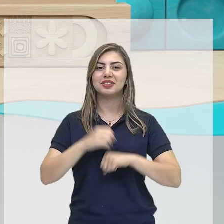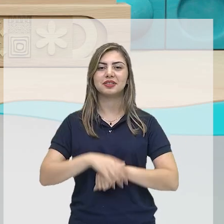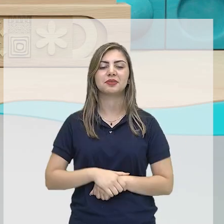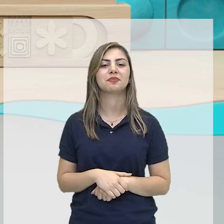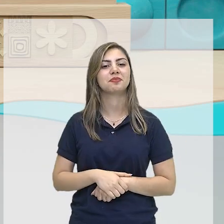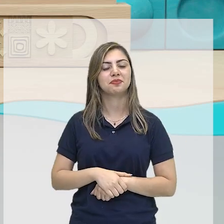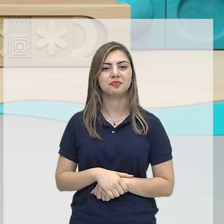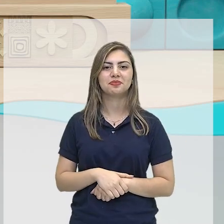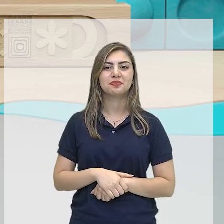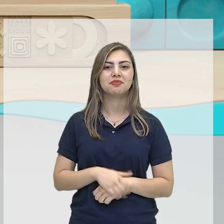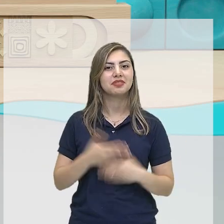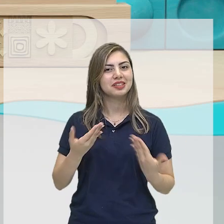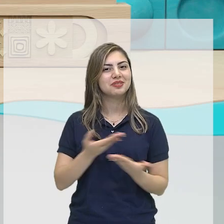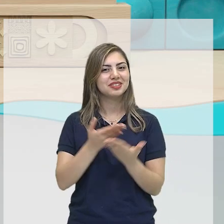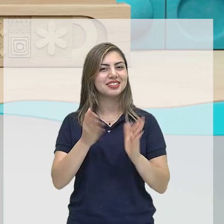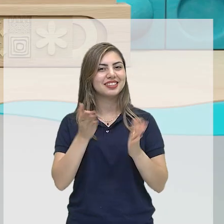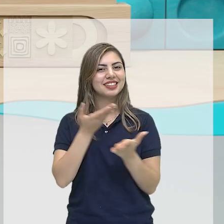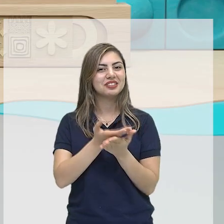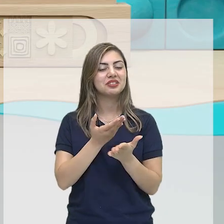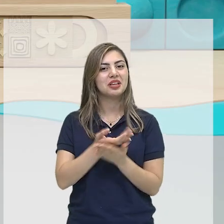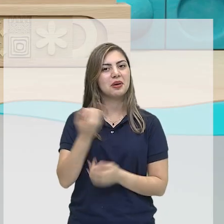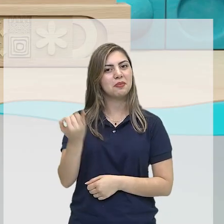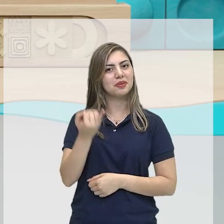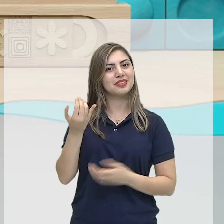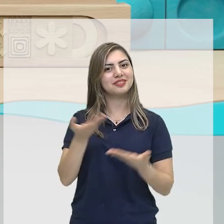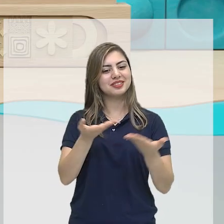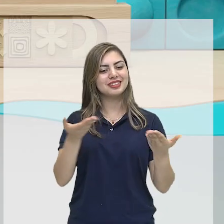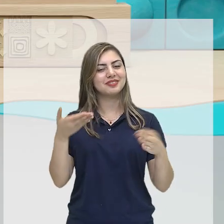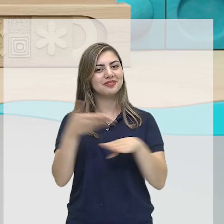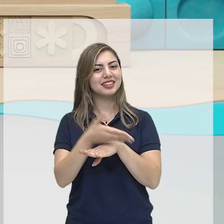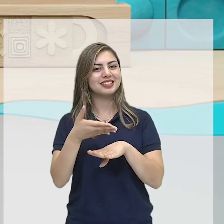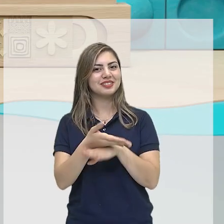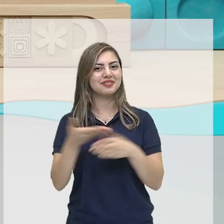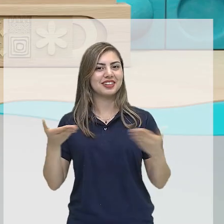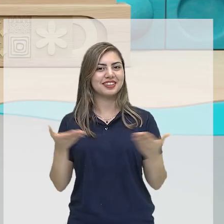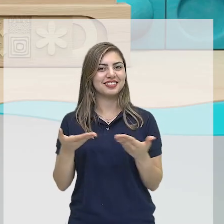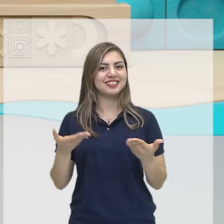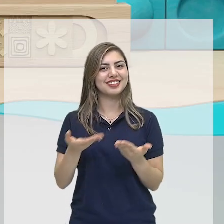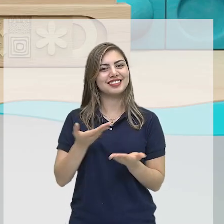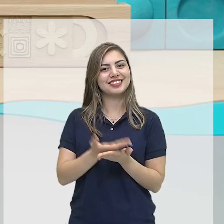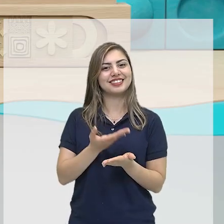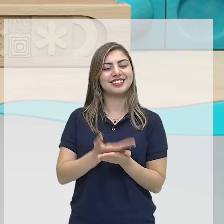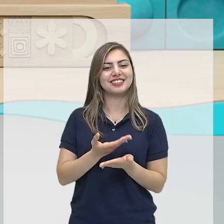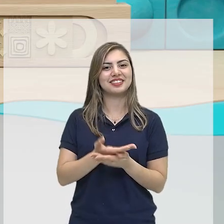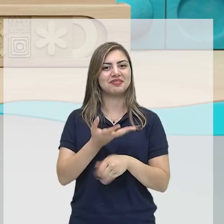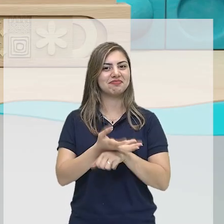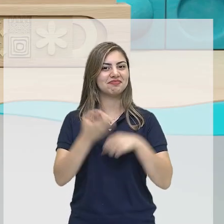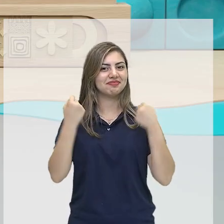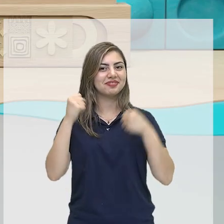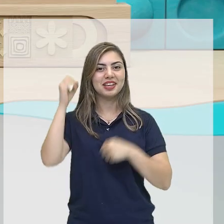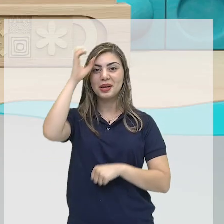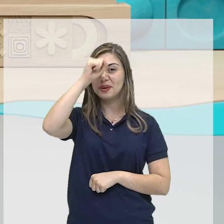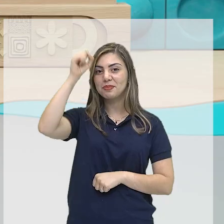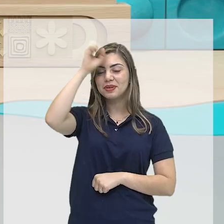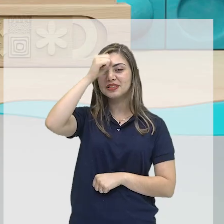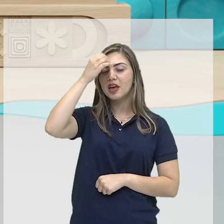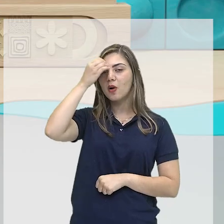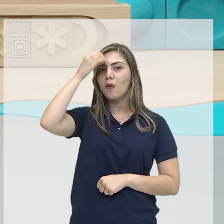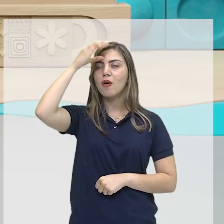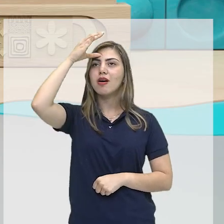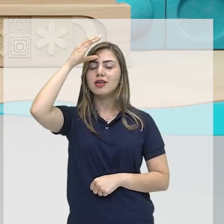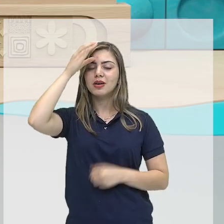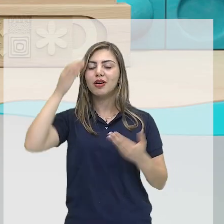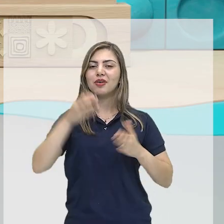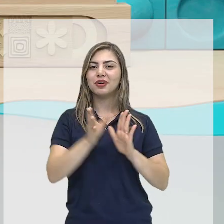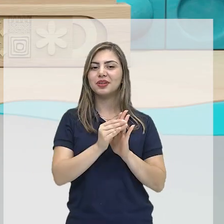participar desse momento aqui comigo, não é mesmo? Tendo todo esse aprendizado, conhecendo todo esse conteúdo, e a partir de hoje vocês já sabem